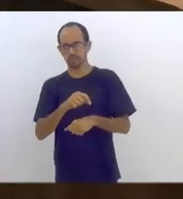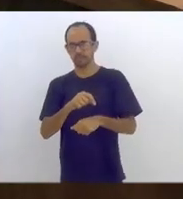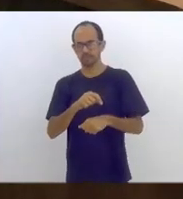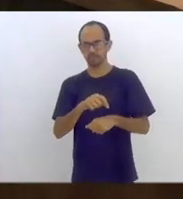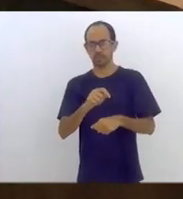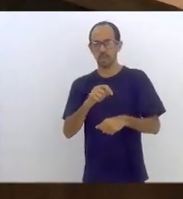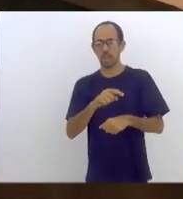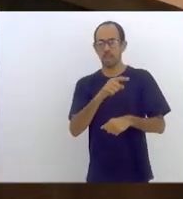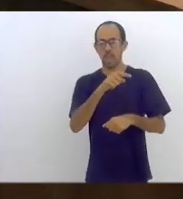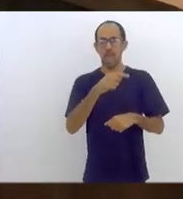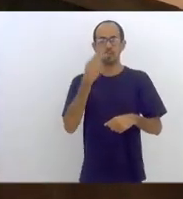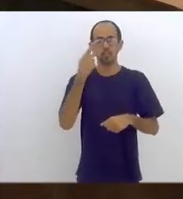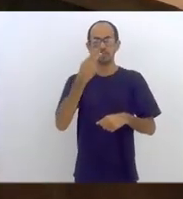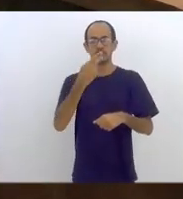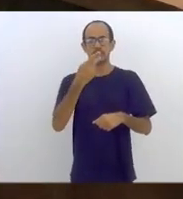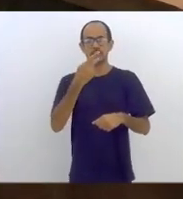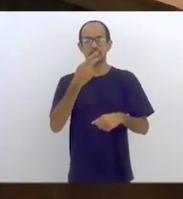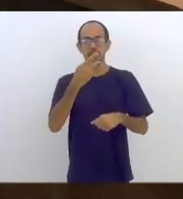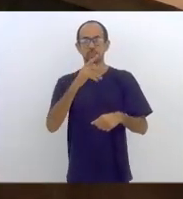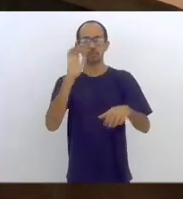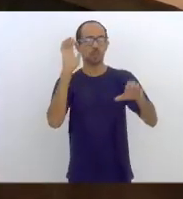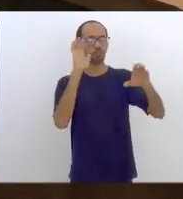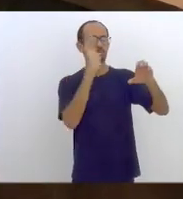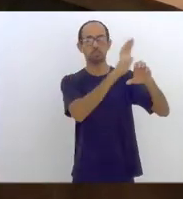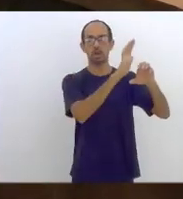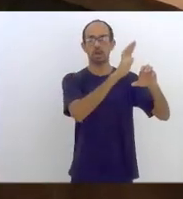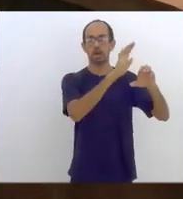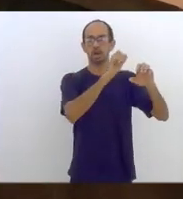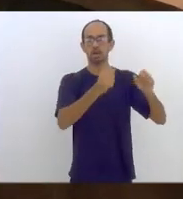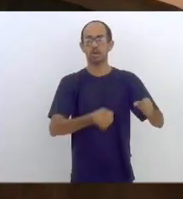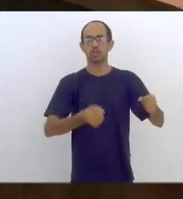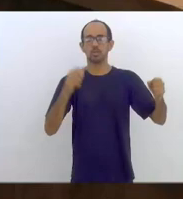acionou o alarme de incêndio